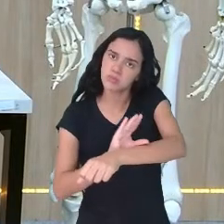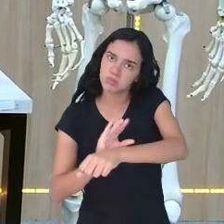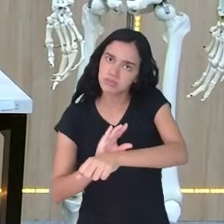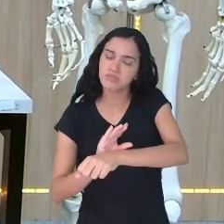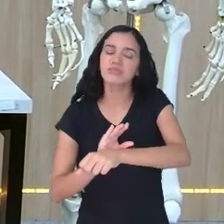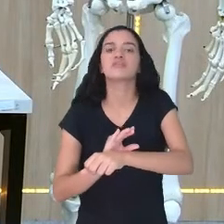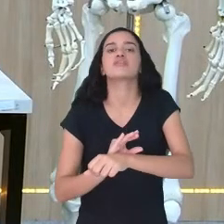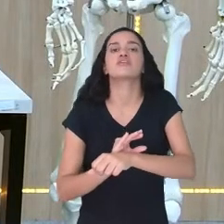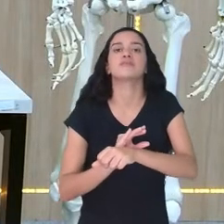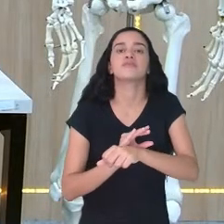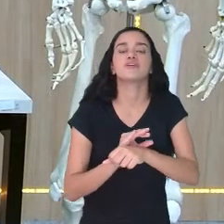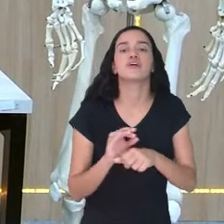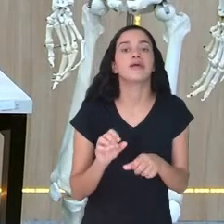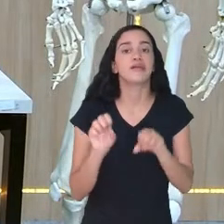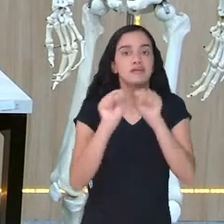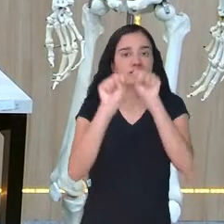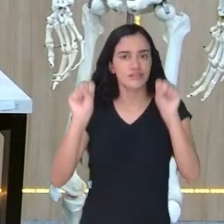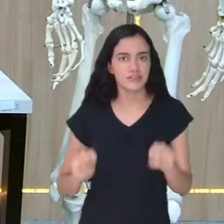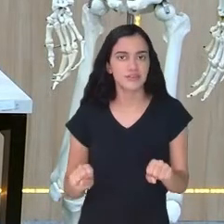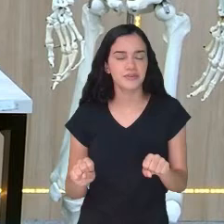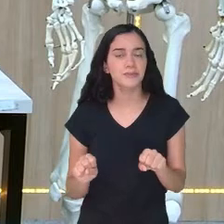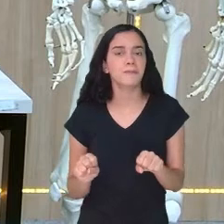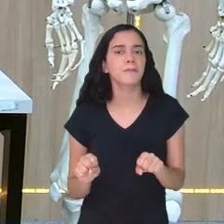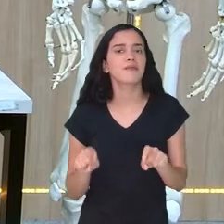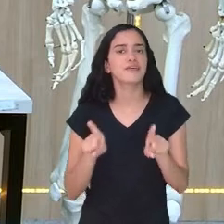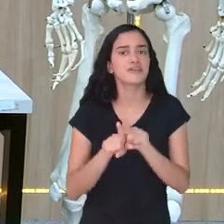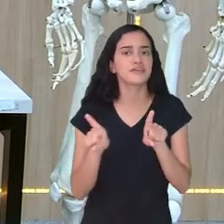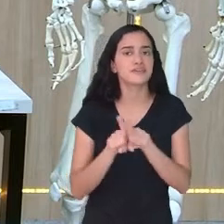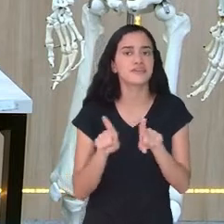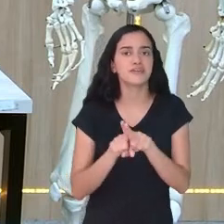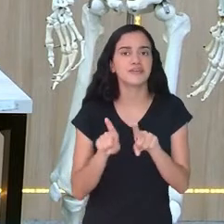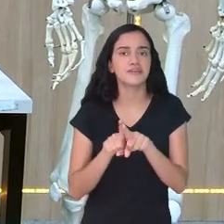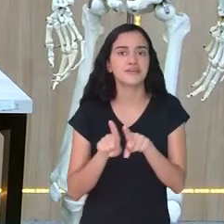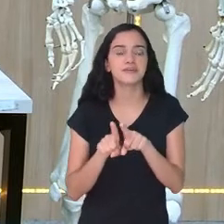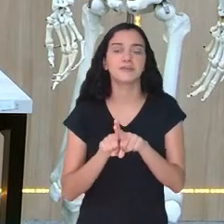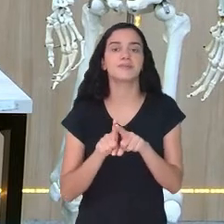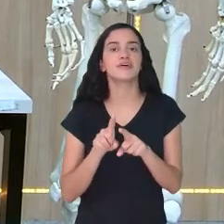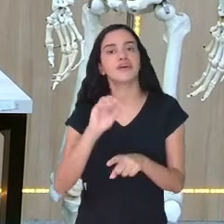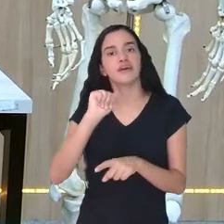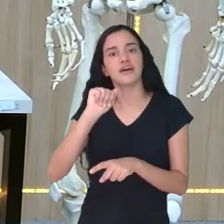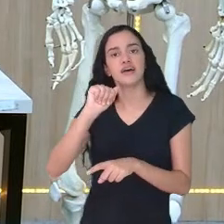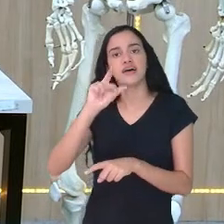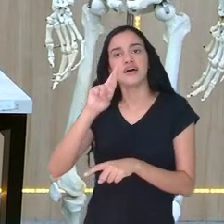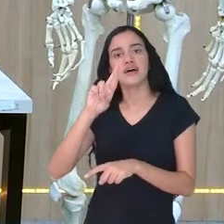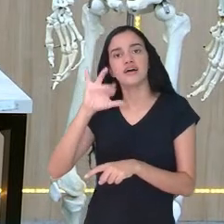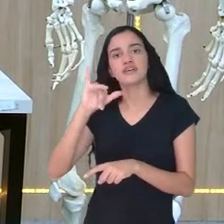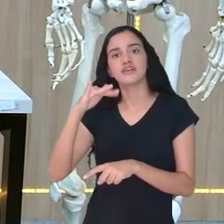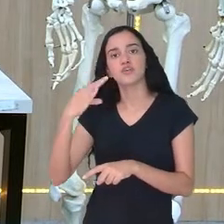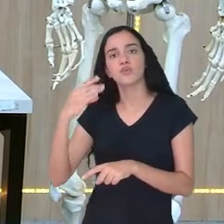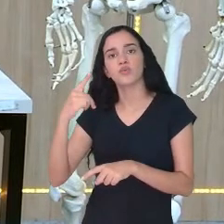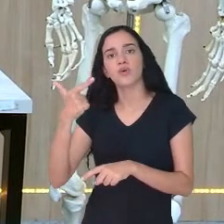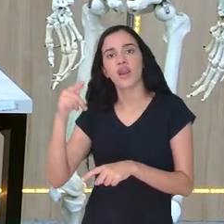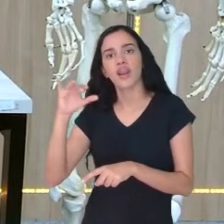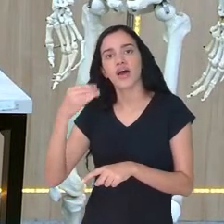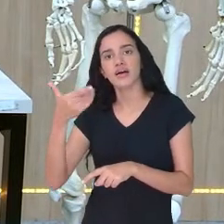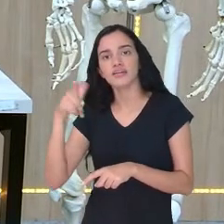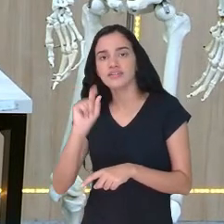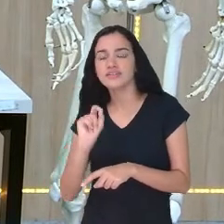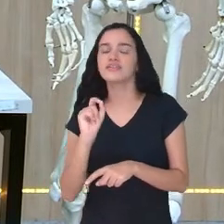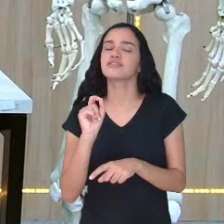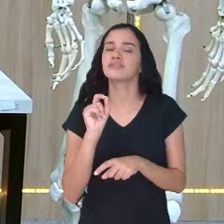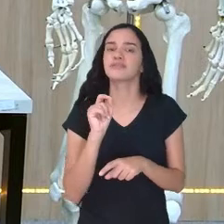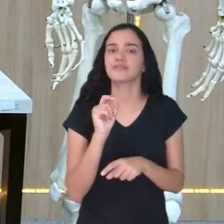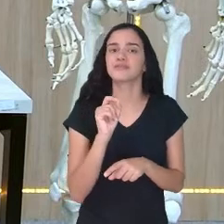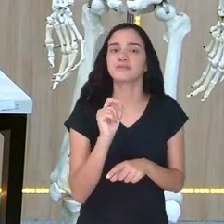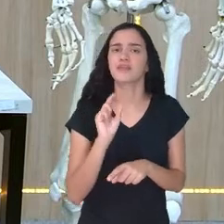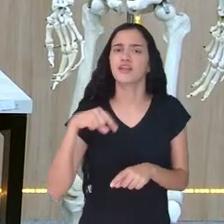sistema muscular, e também, assim, a questão das articulações. E a fonação, a nossa comunicação, lembrando